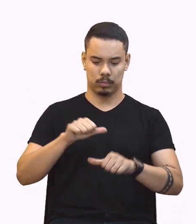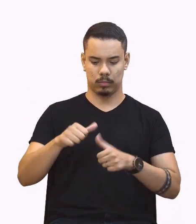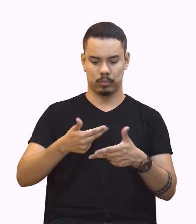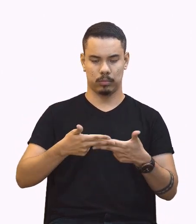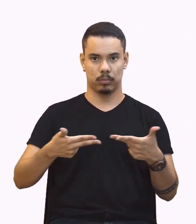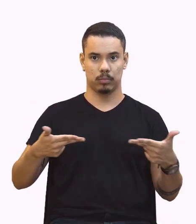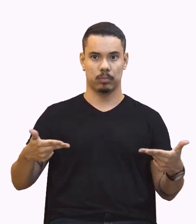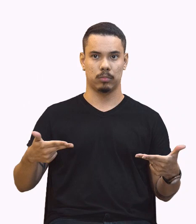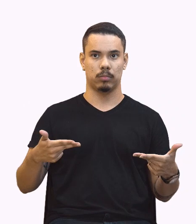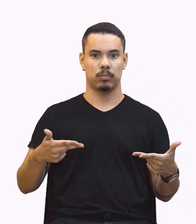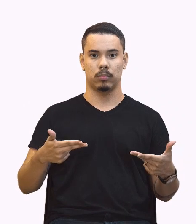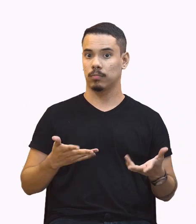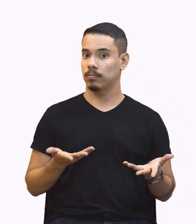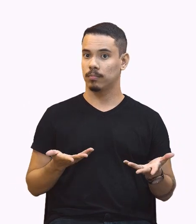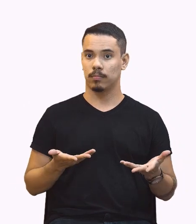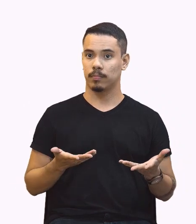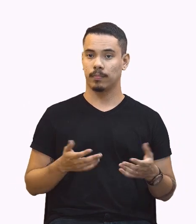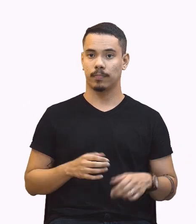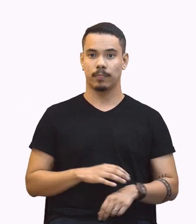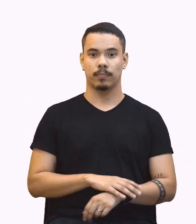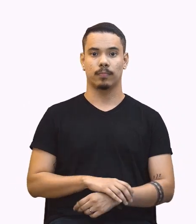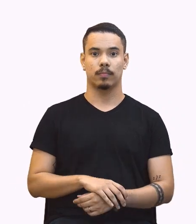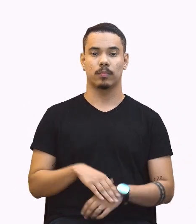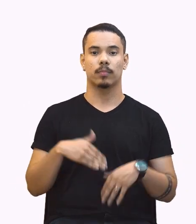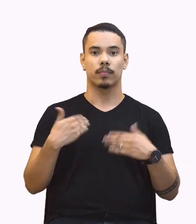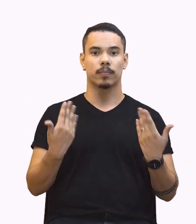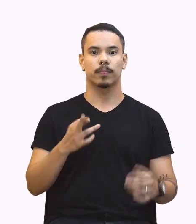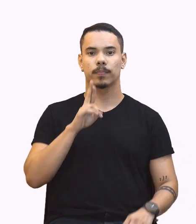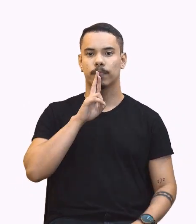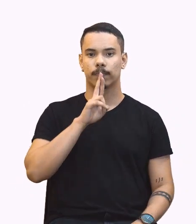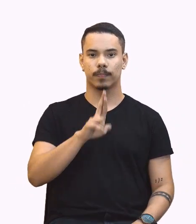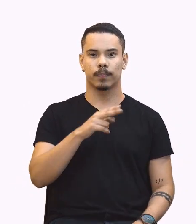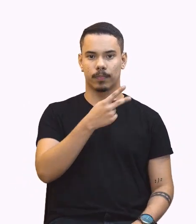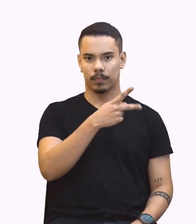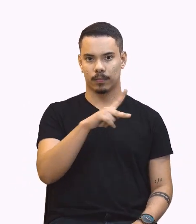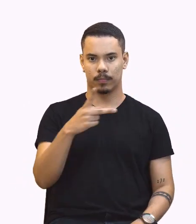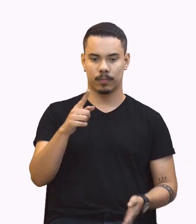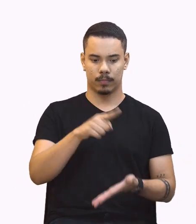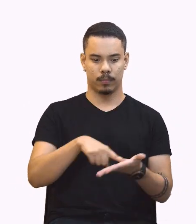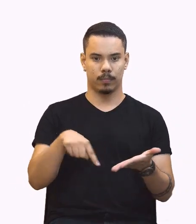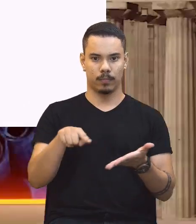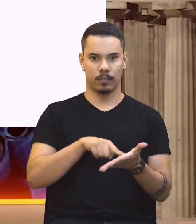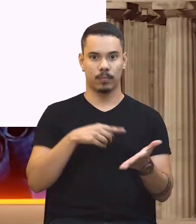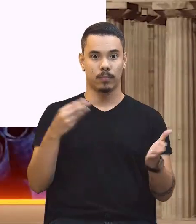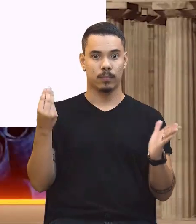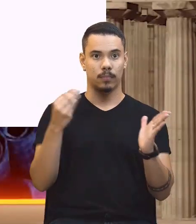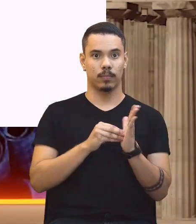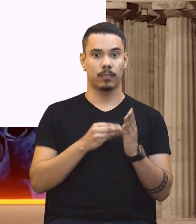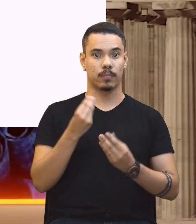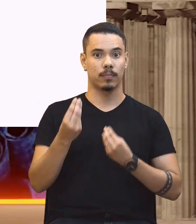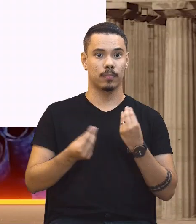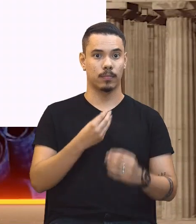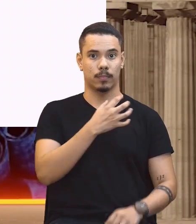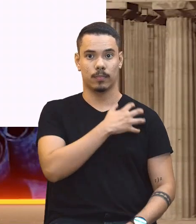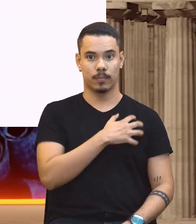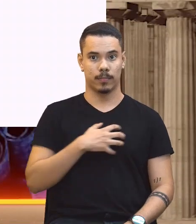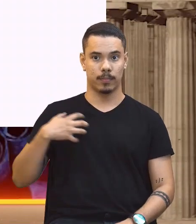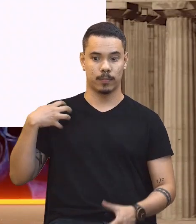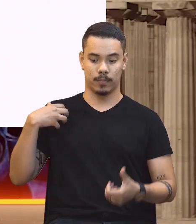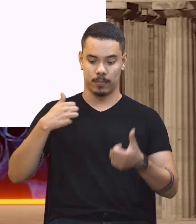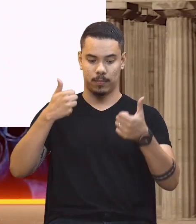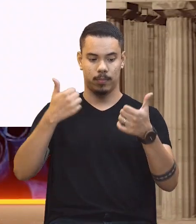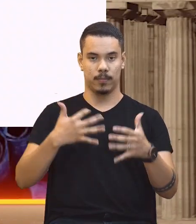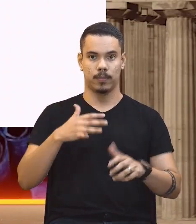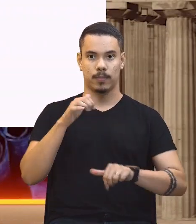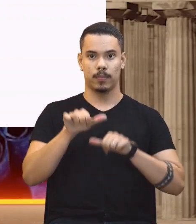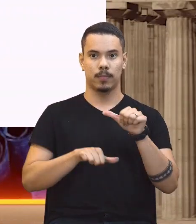coisas? E aí, qual foi a resposta que vocês marcaram? Como Aristóteles vai explicar a mudança das